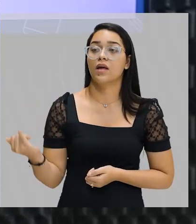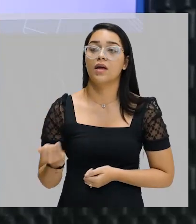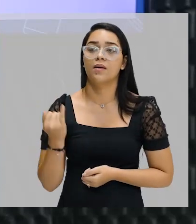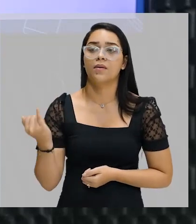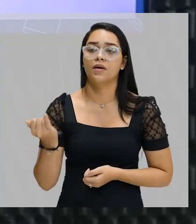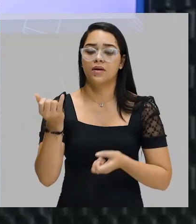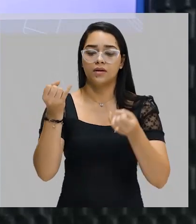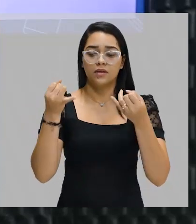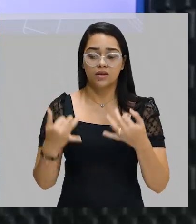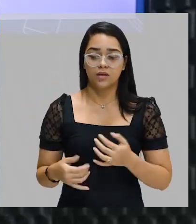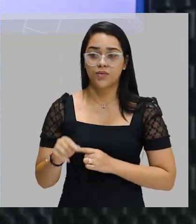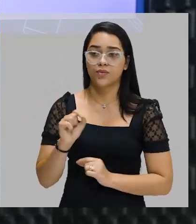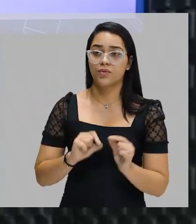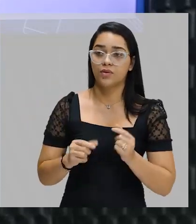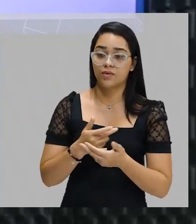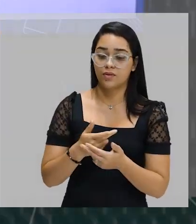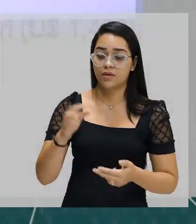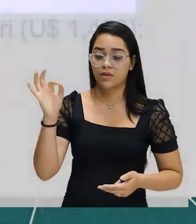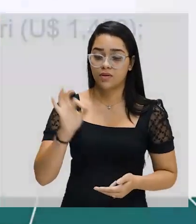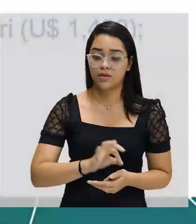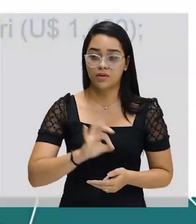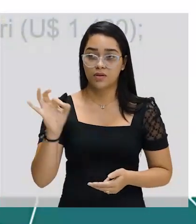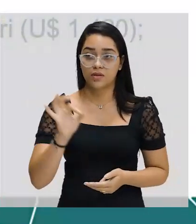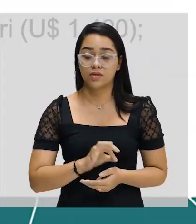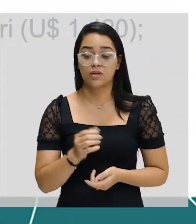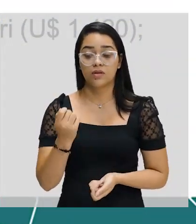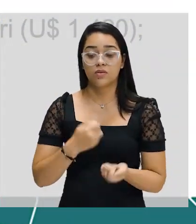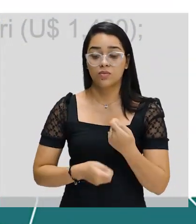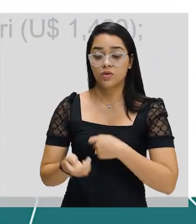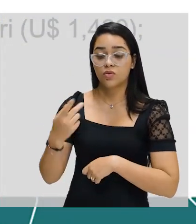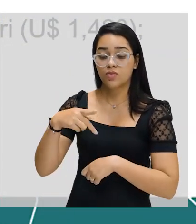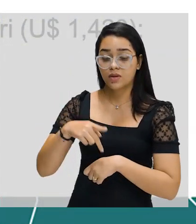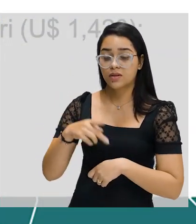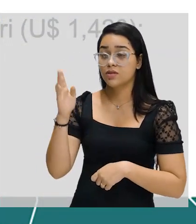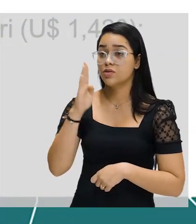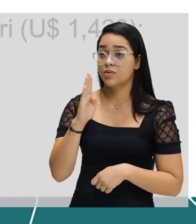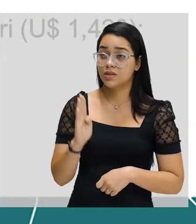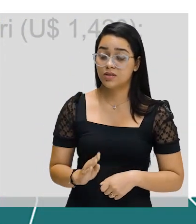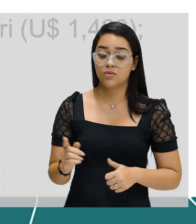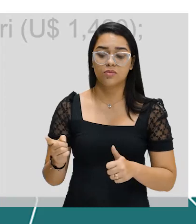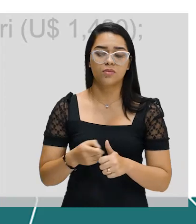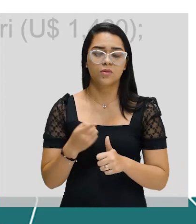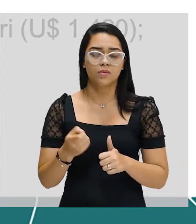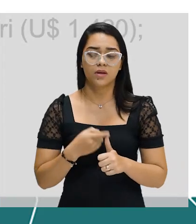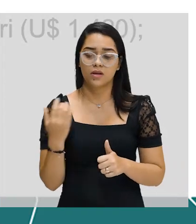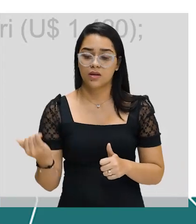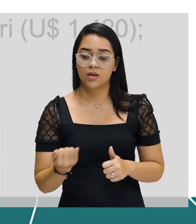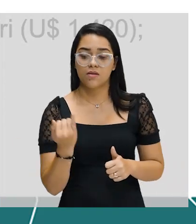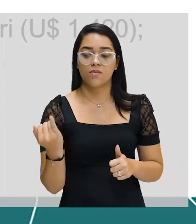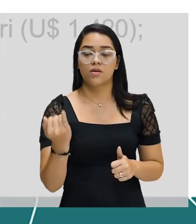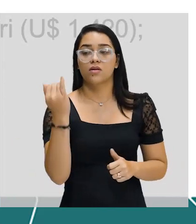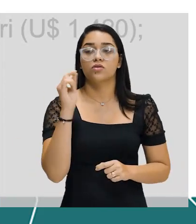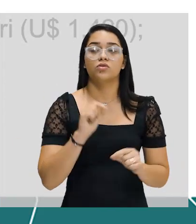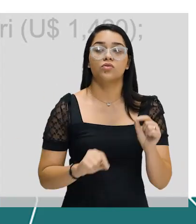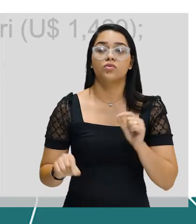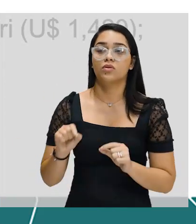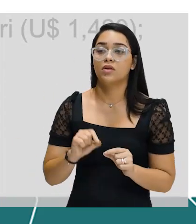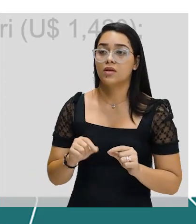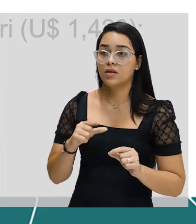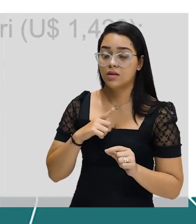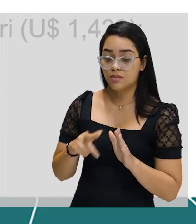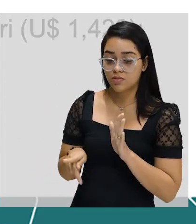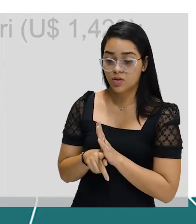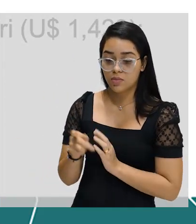galera, é falar sobre alguns dados gerais da economia do nosso país, do nosso Brasil. Primeira coisa importante é que o Brasil, a